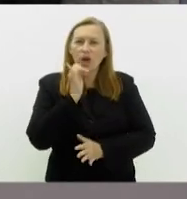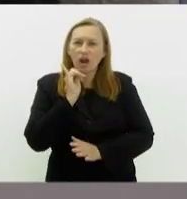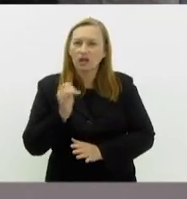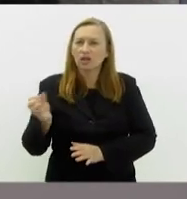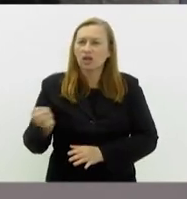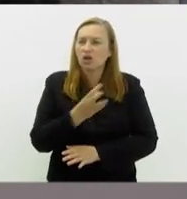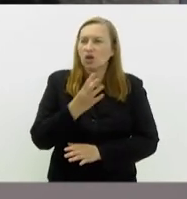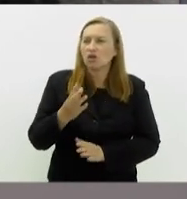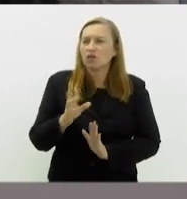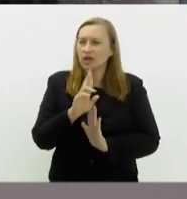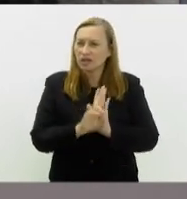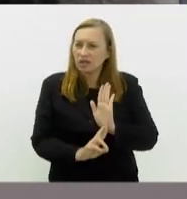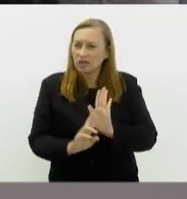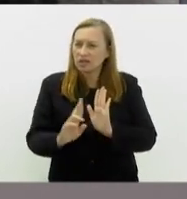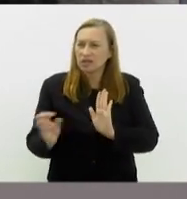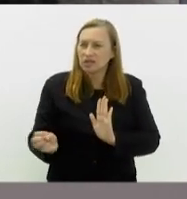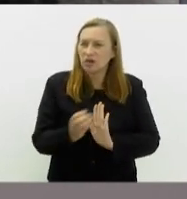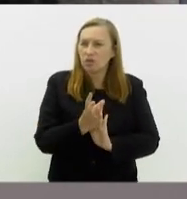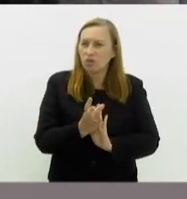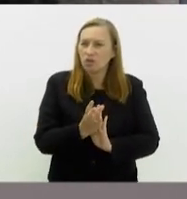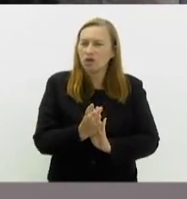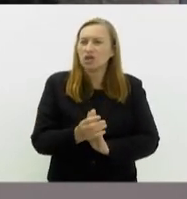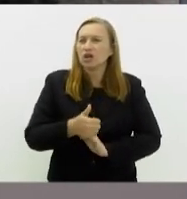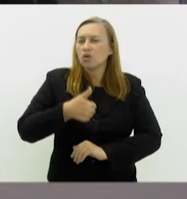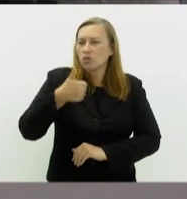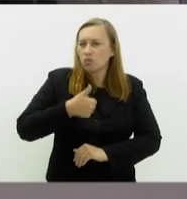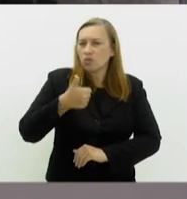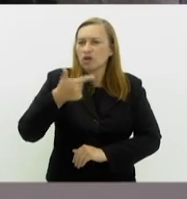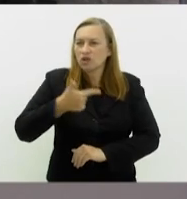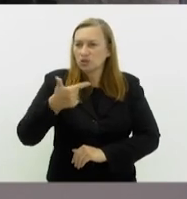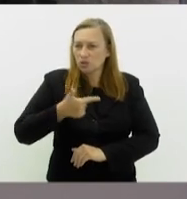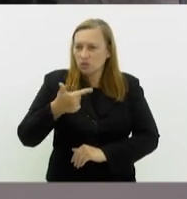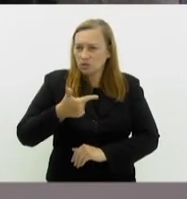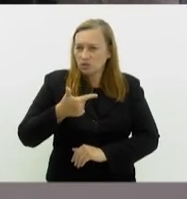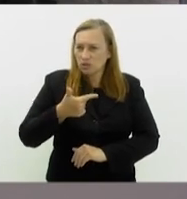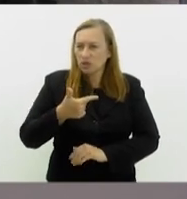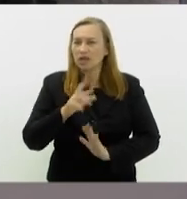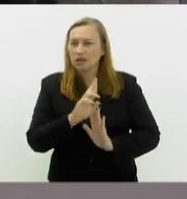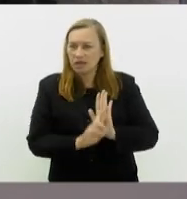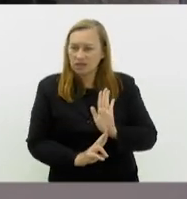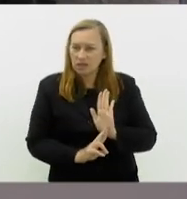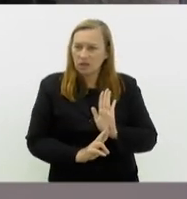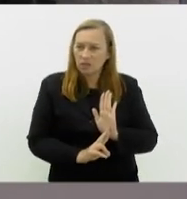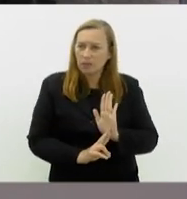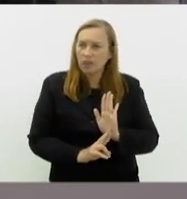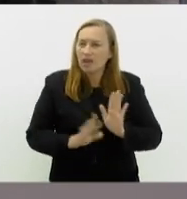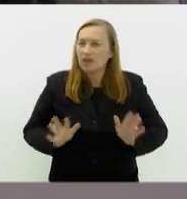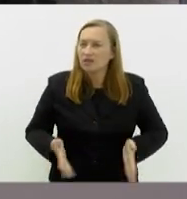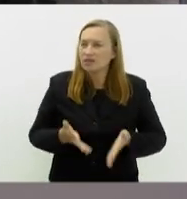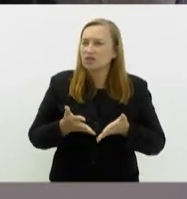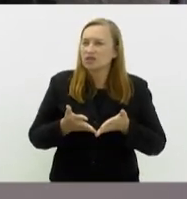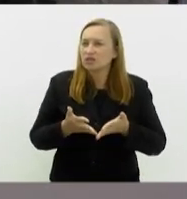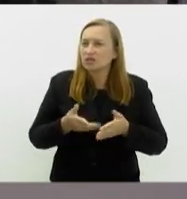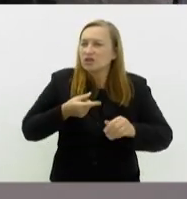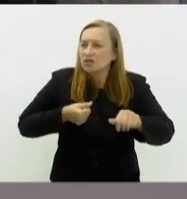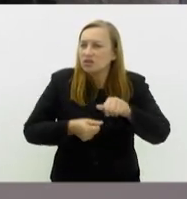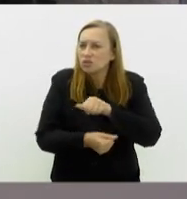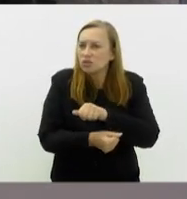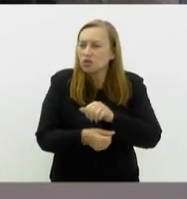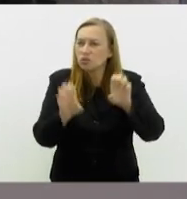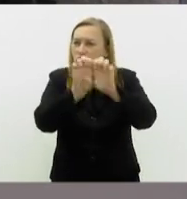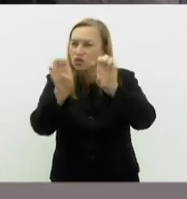redação aos itens 1 e dois que terão as seguintes redações investir na investir na